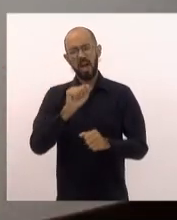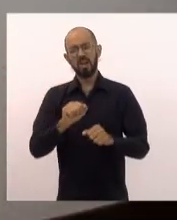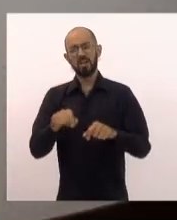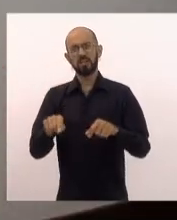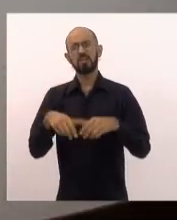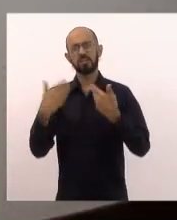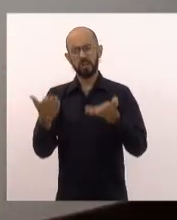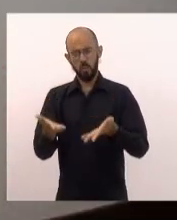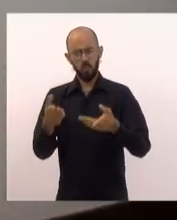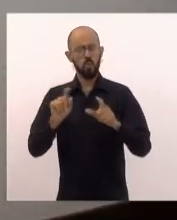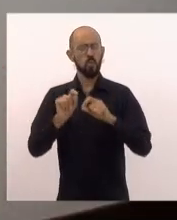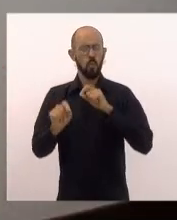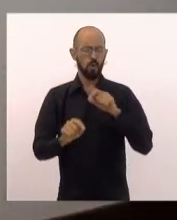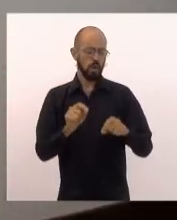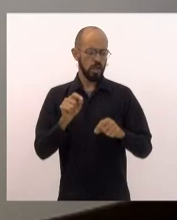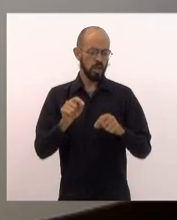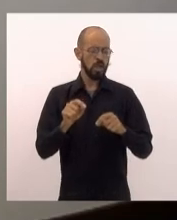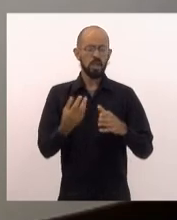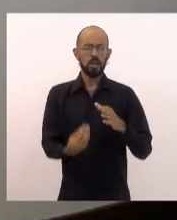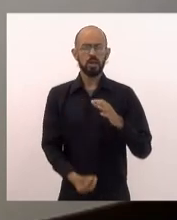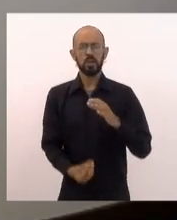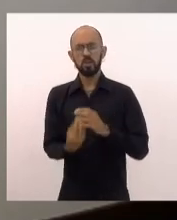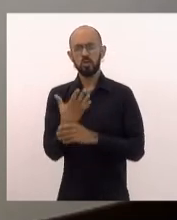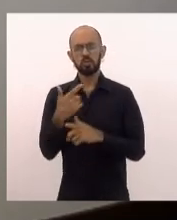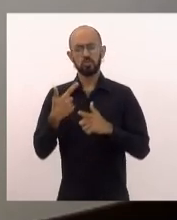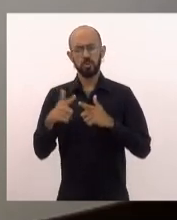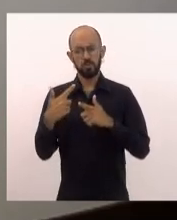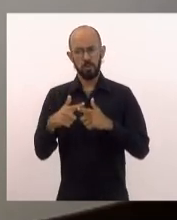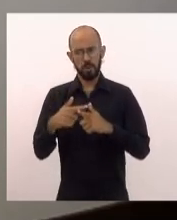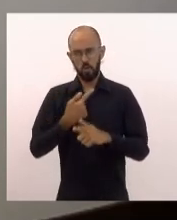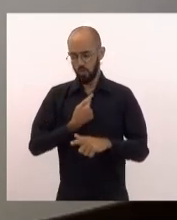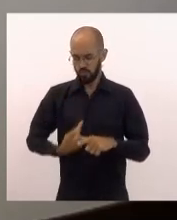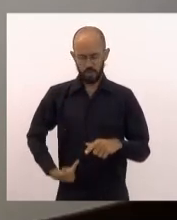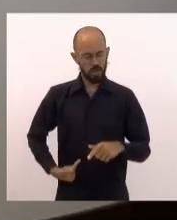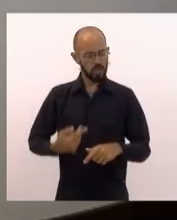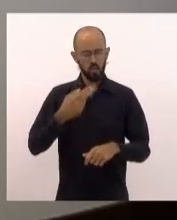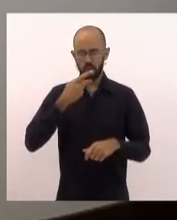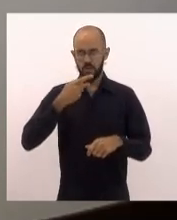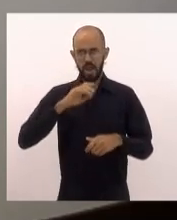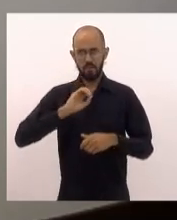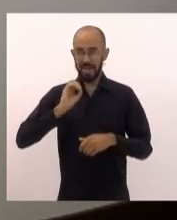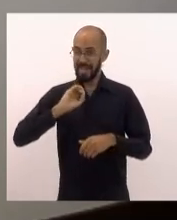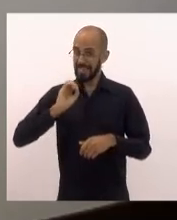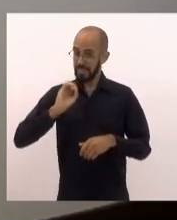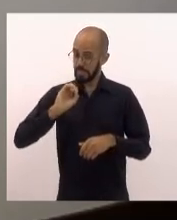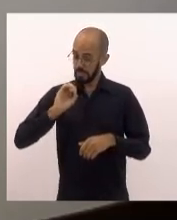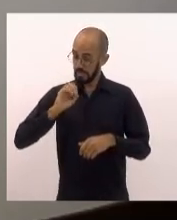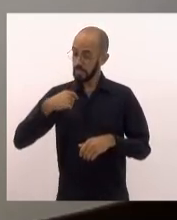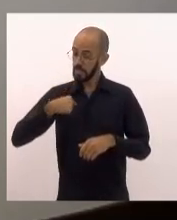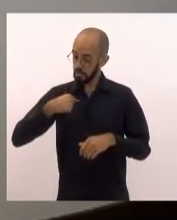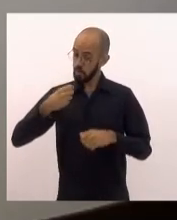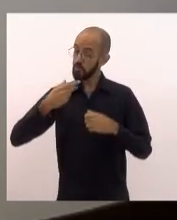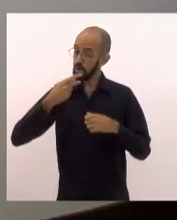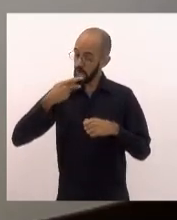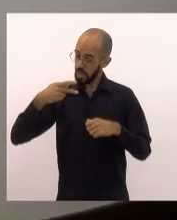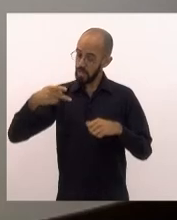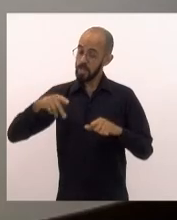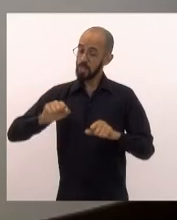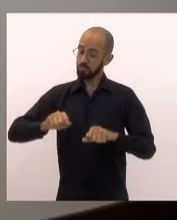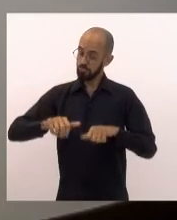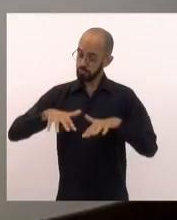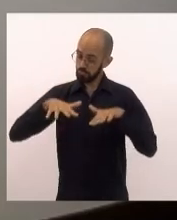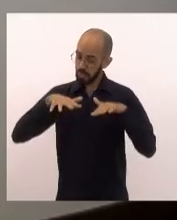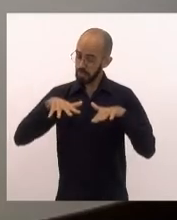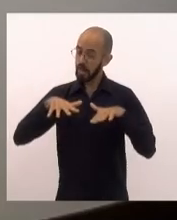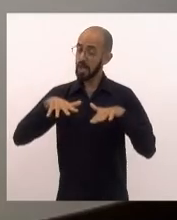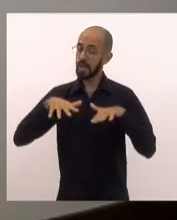bem, criou-se uma celeuma, o governador não se manifestava, eu falei isso em plenário no finalzinho de